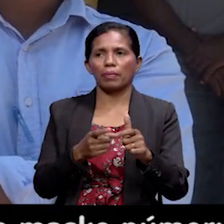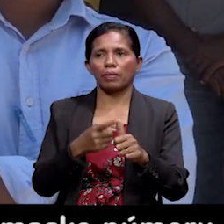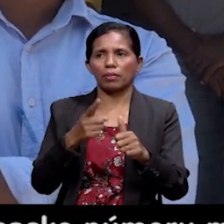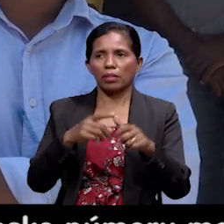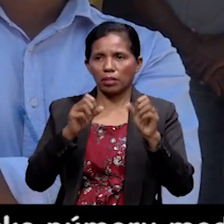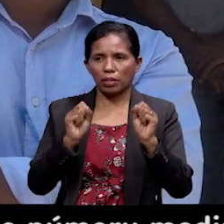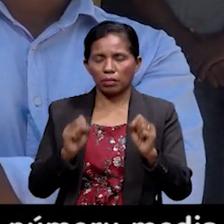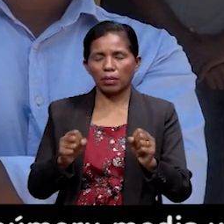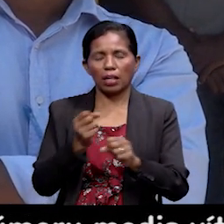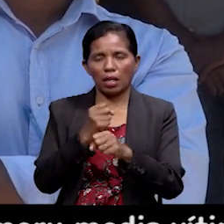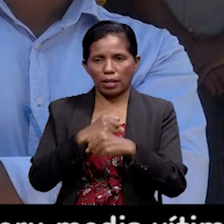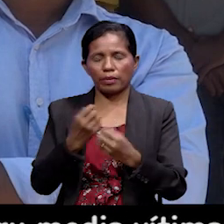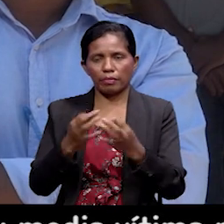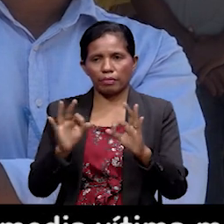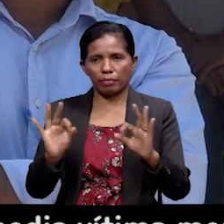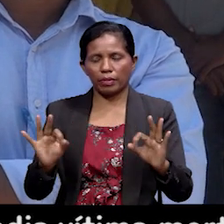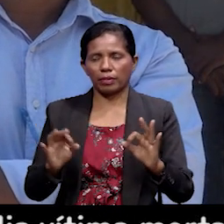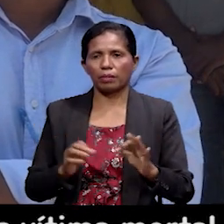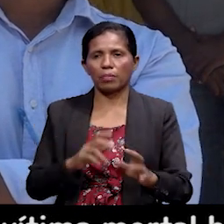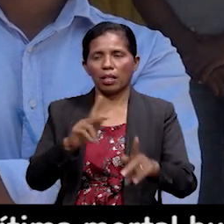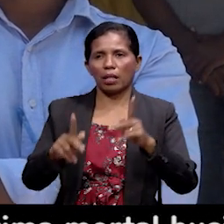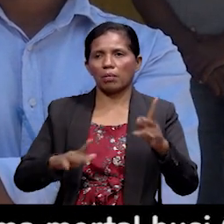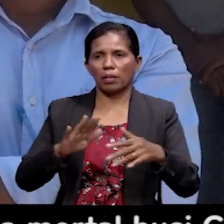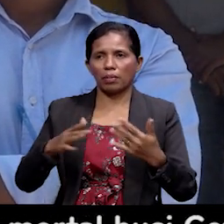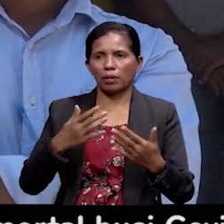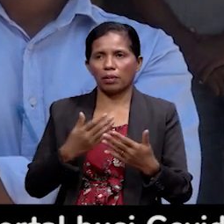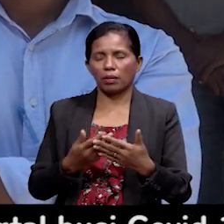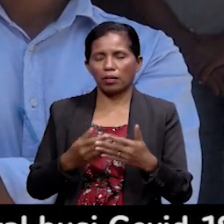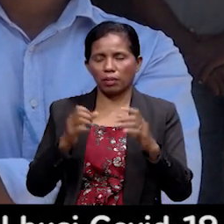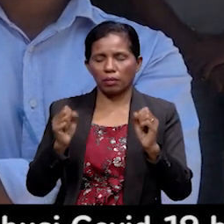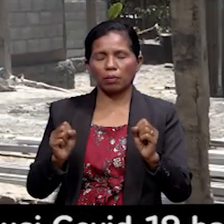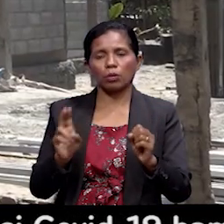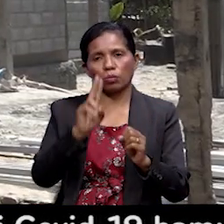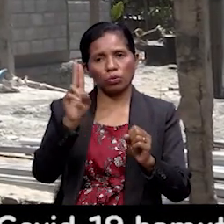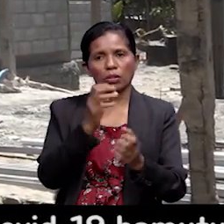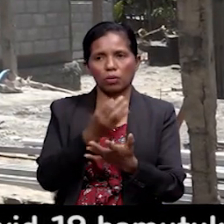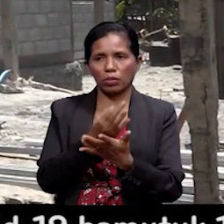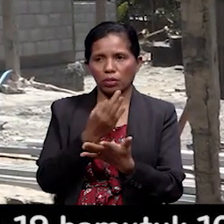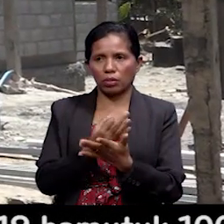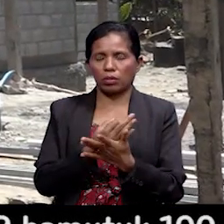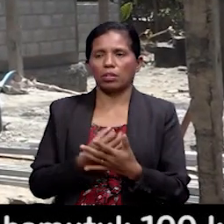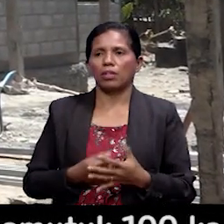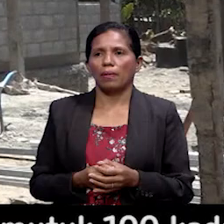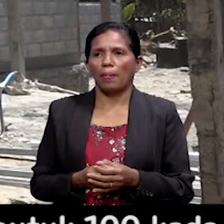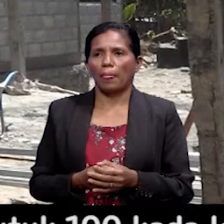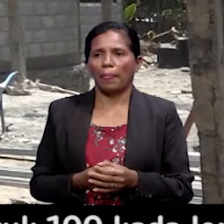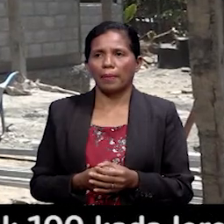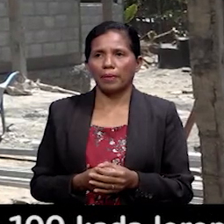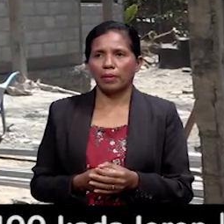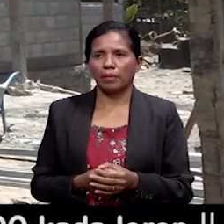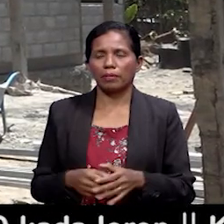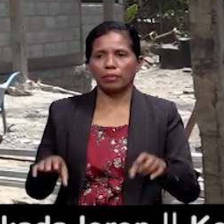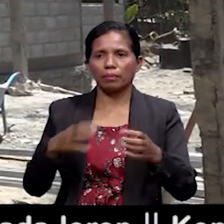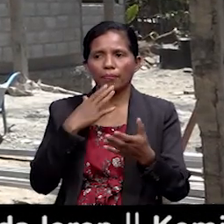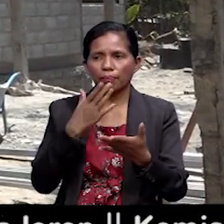ele relata ba comunidade será quando vai ter discussão orçamento vamos quando vai ter progresso físico